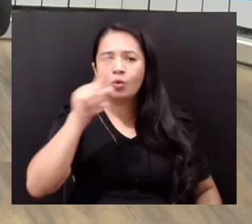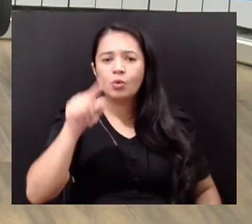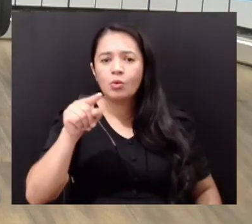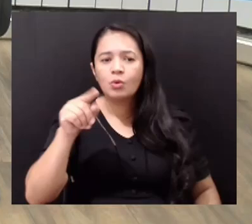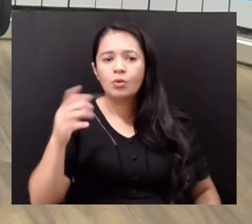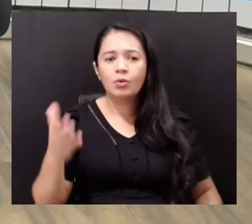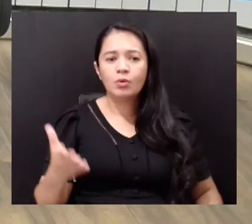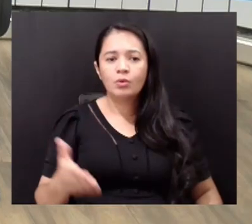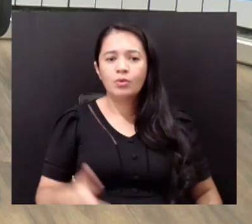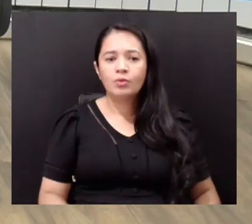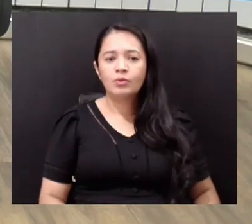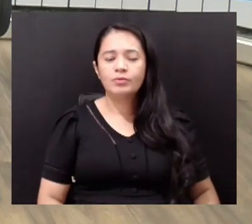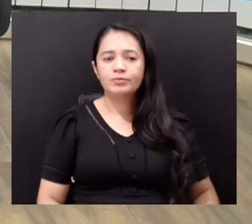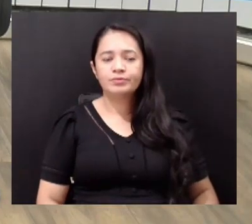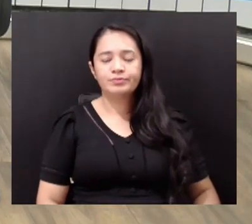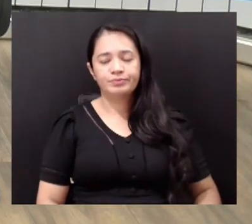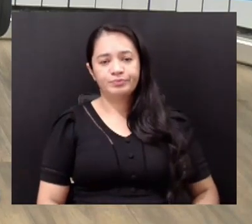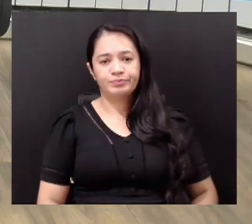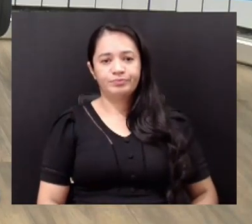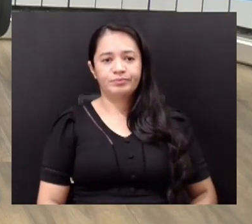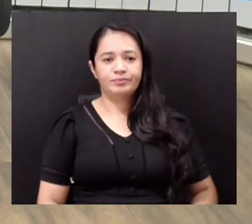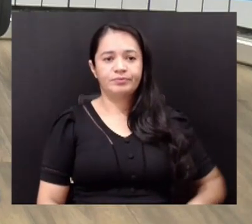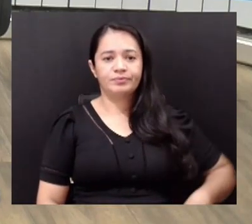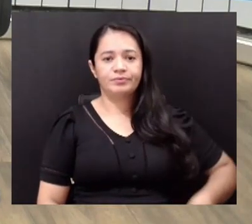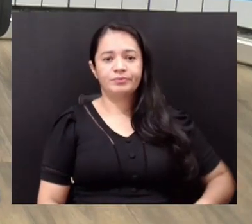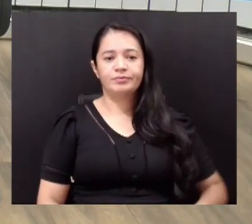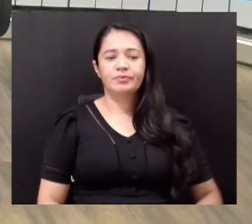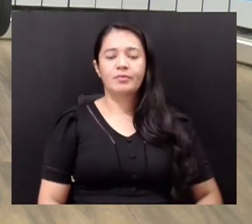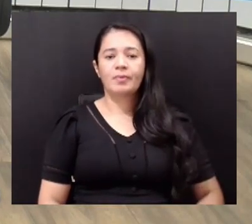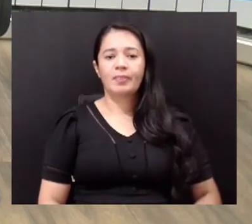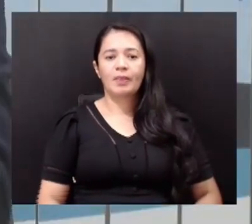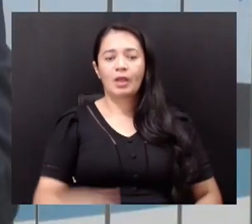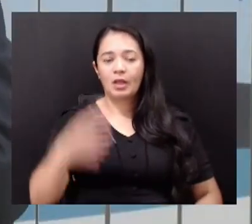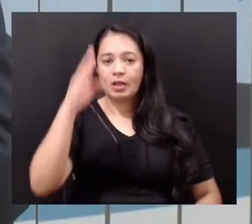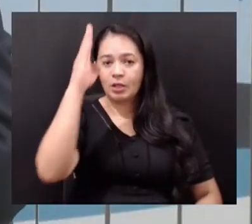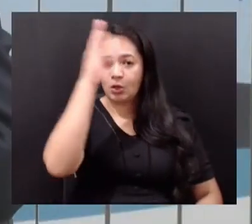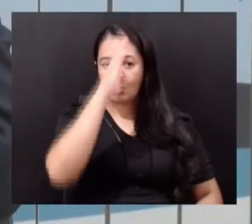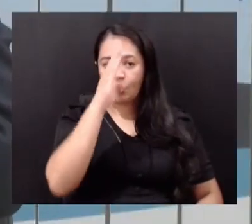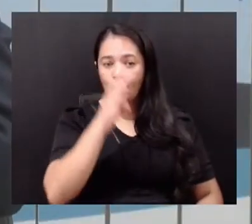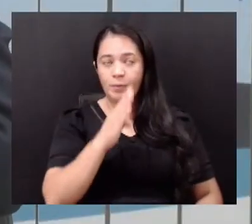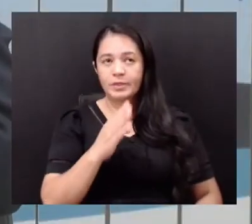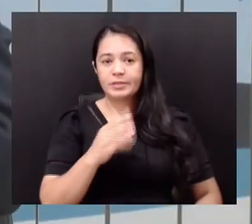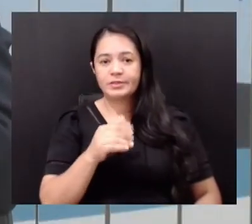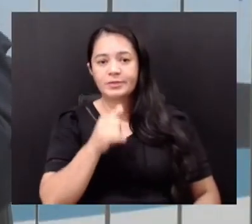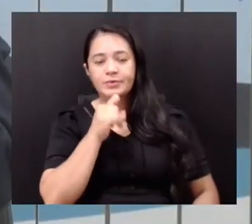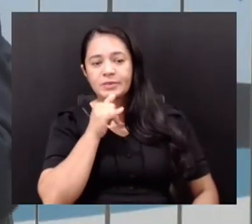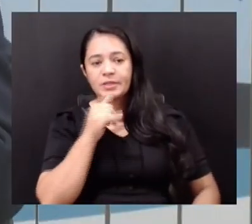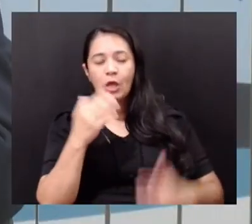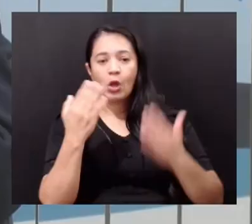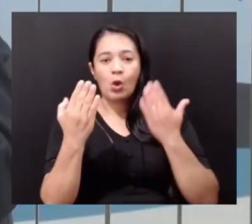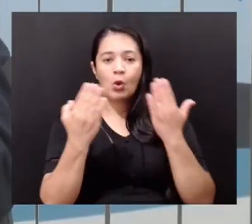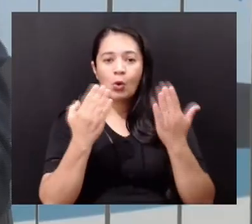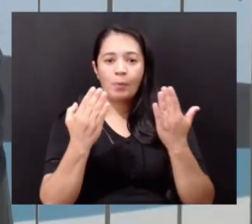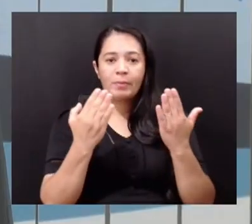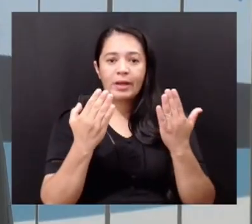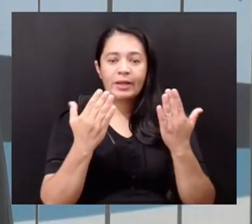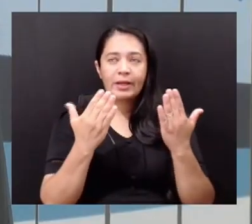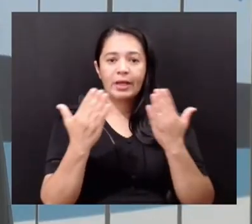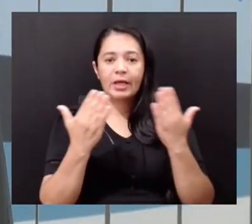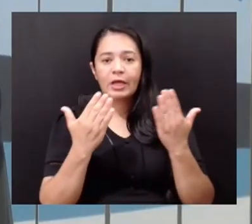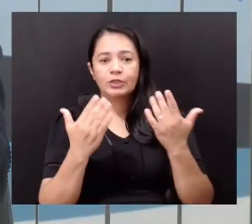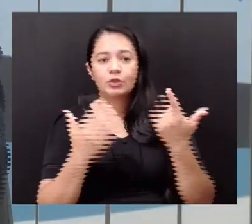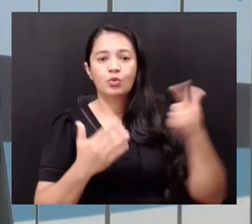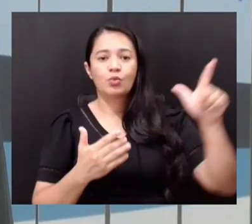O Brasil, ele tem, comparado, por exemplo, aos países da Europa e aos escandinavos, ele